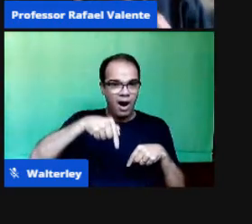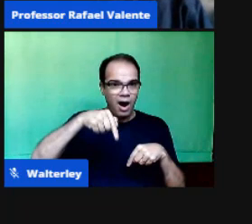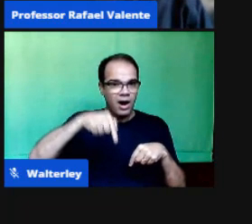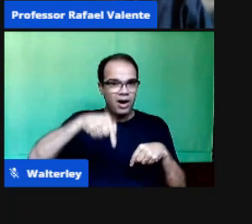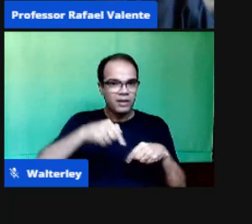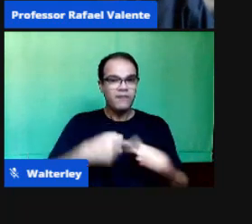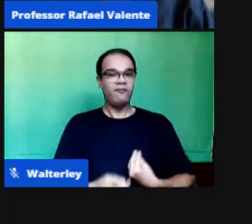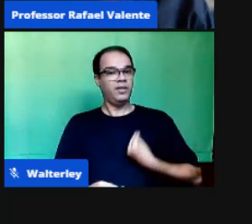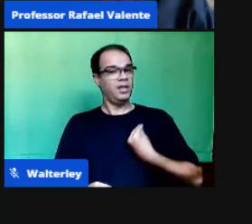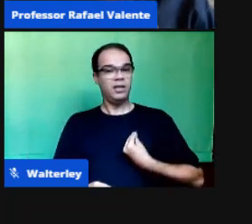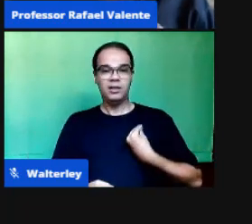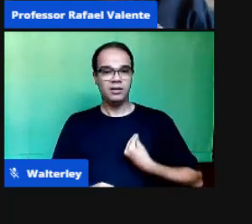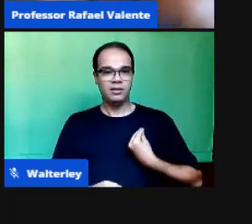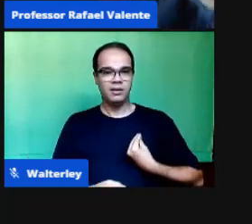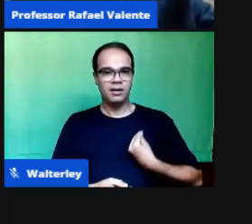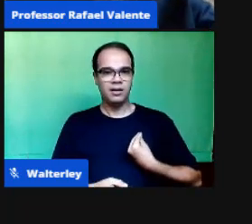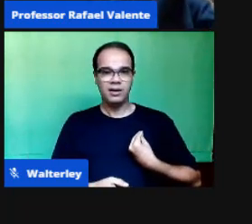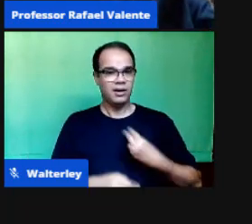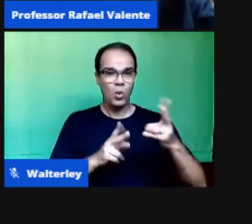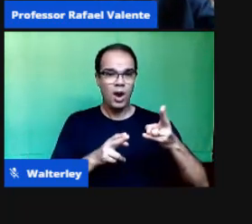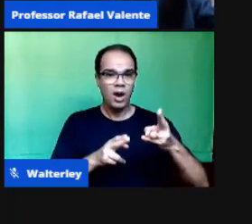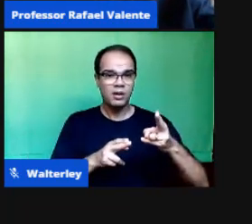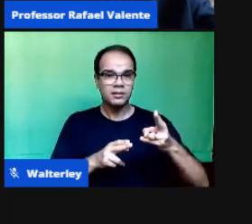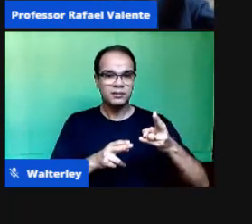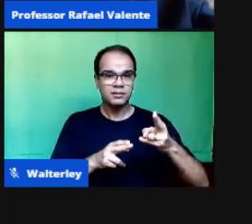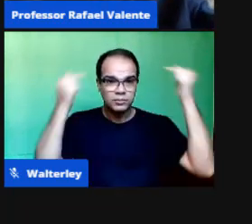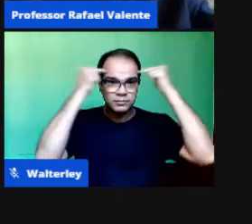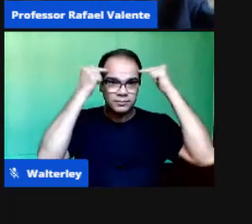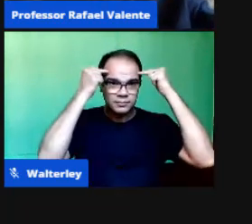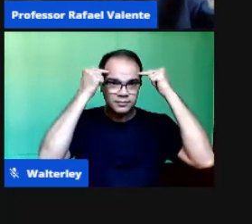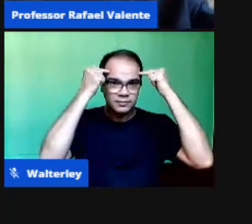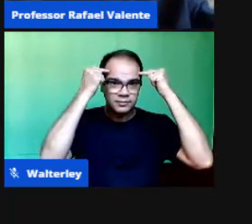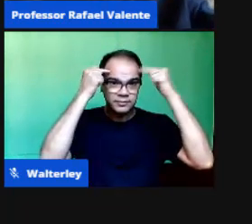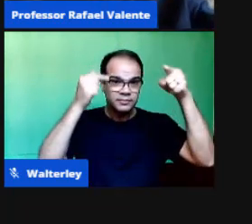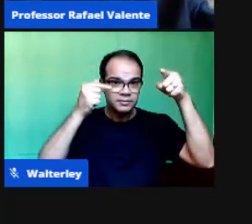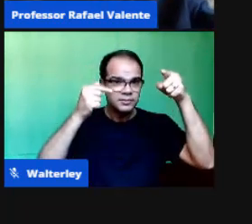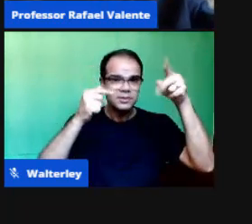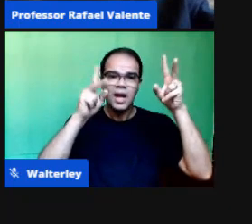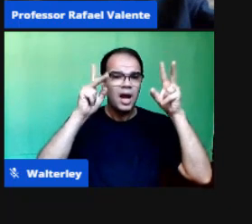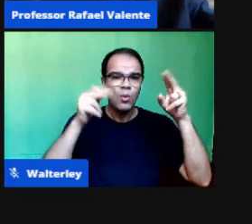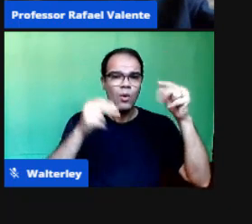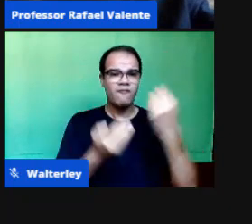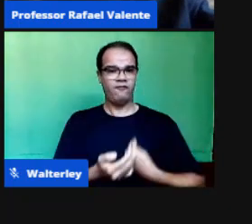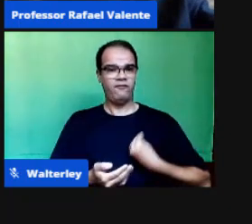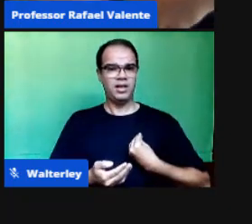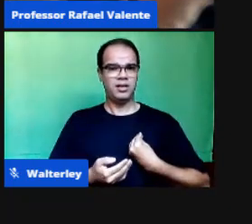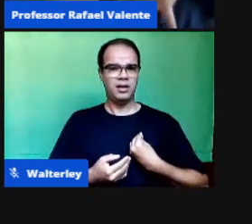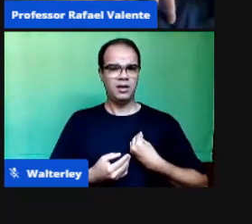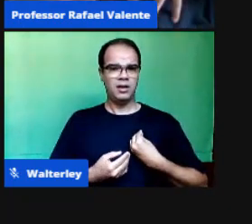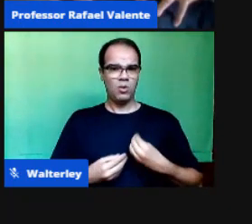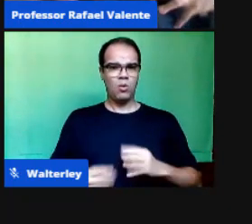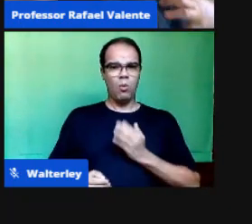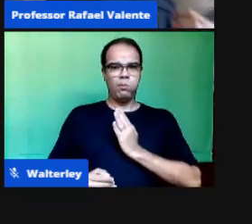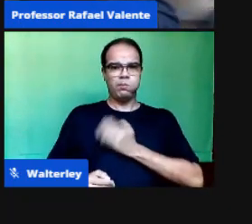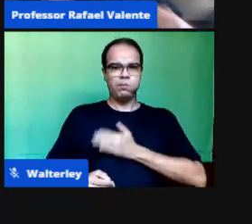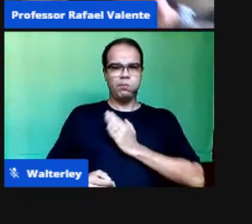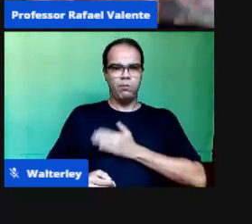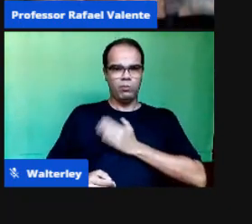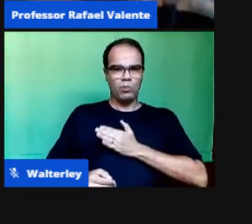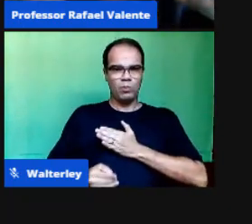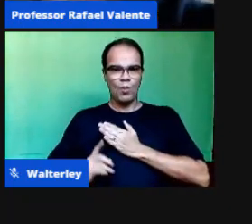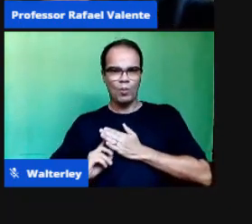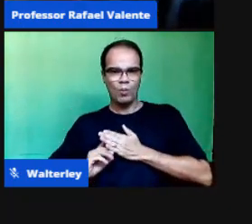nós também, enquanto pessoas, temos isso aqui dentro, né? E dentro do nosso corpo. Sai do coração, e essas